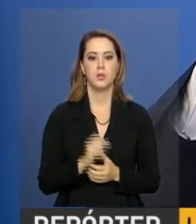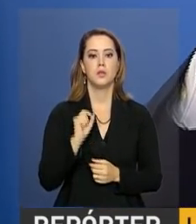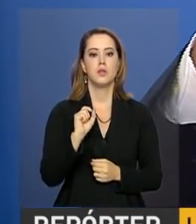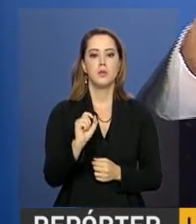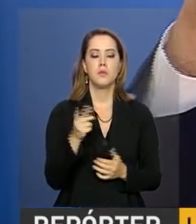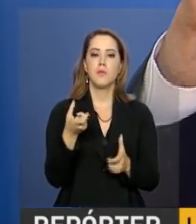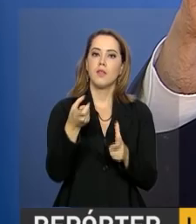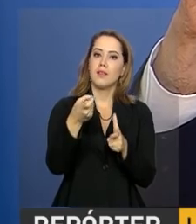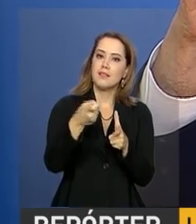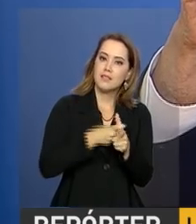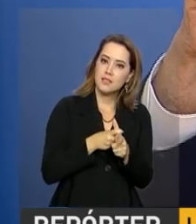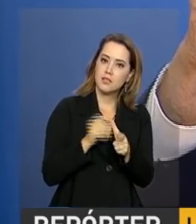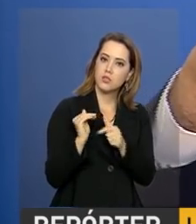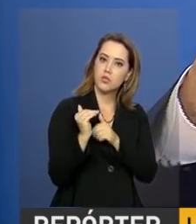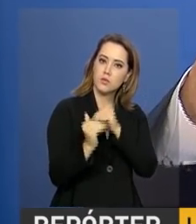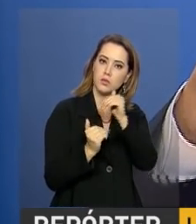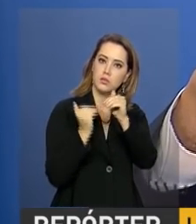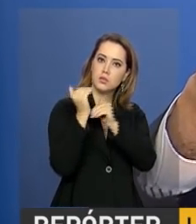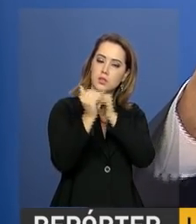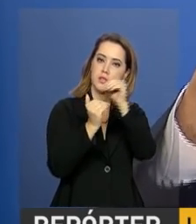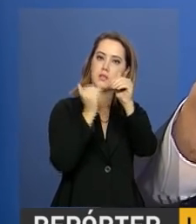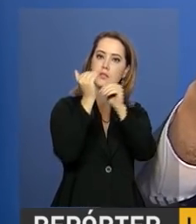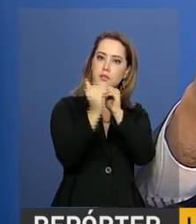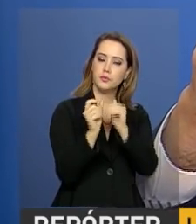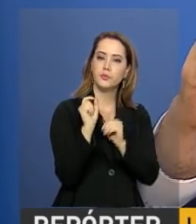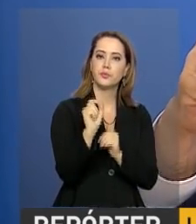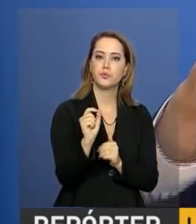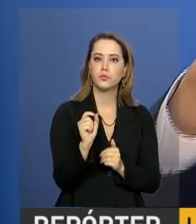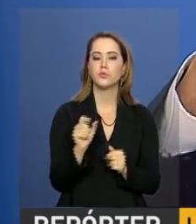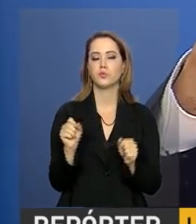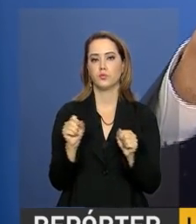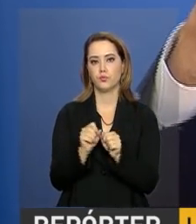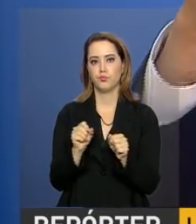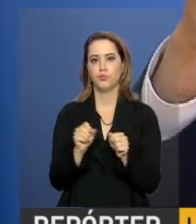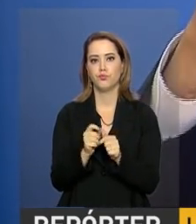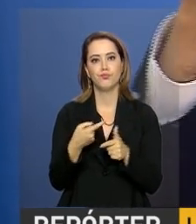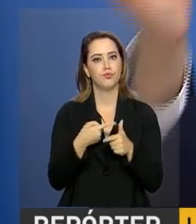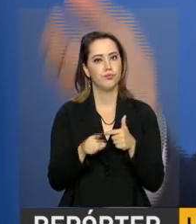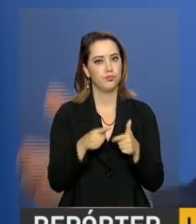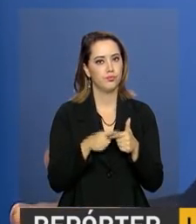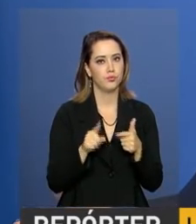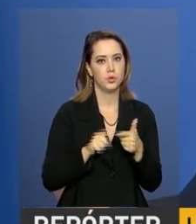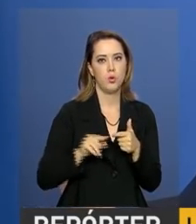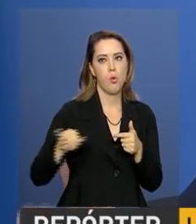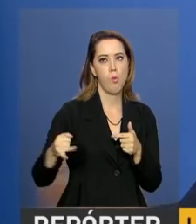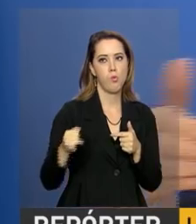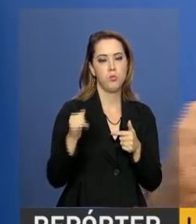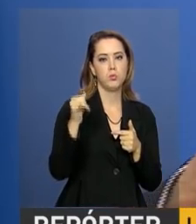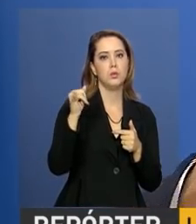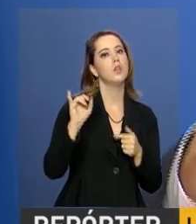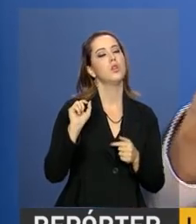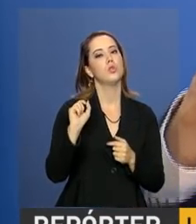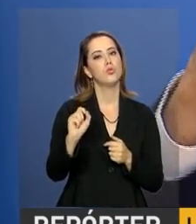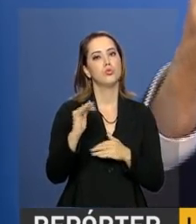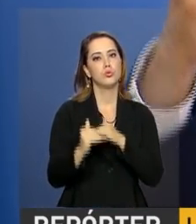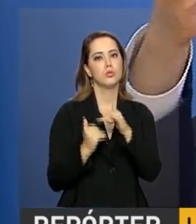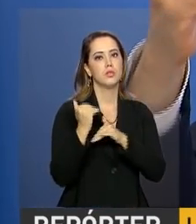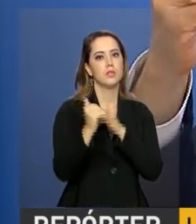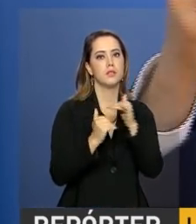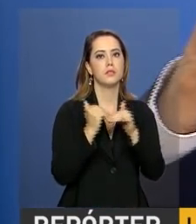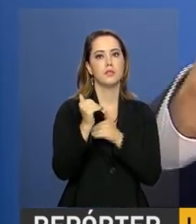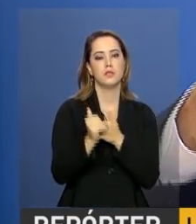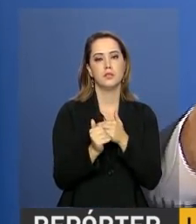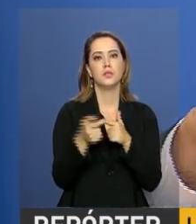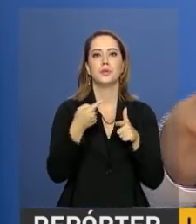dívida crescente gera também cargas de juro crescentes. O risco